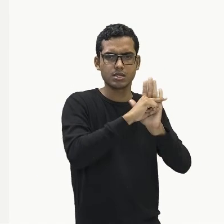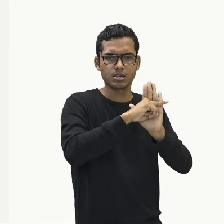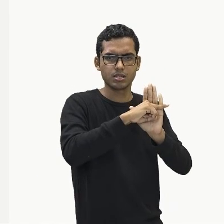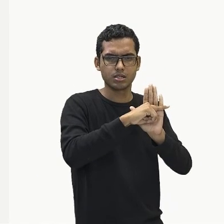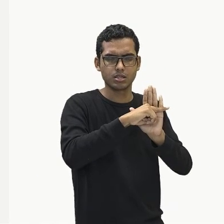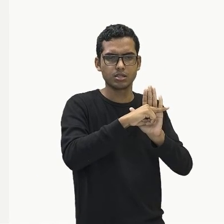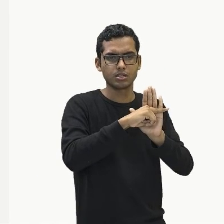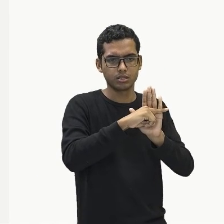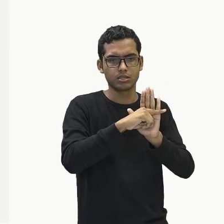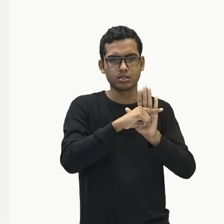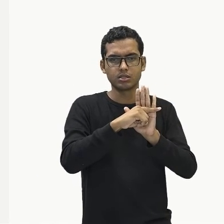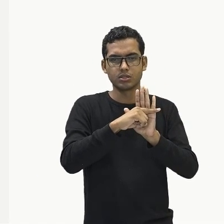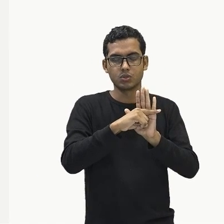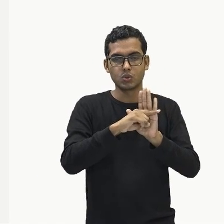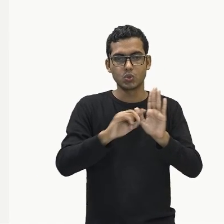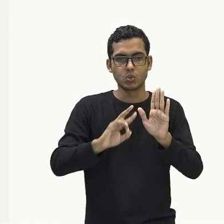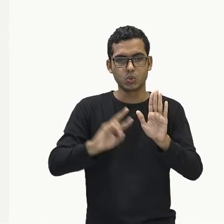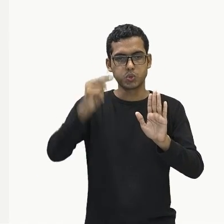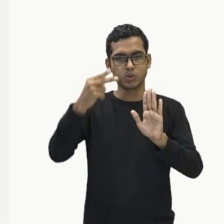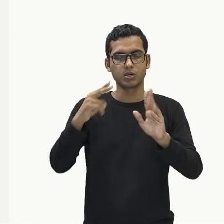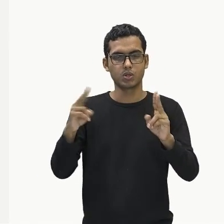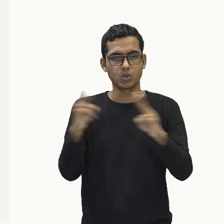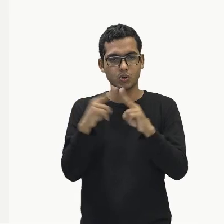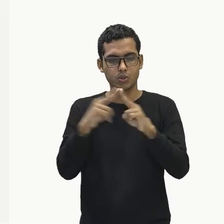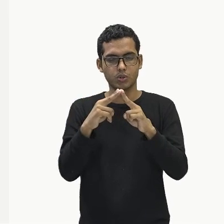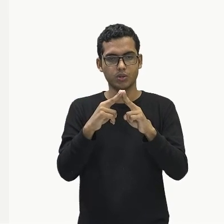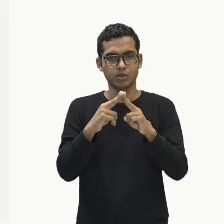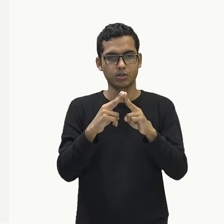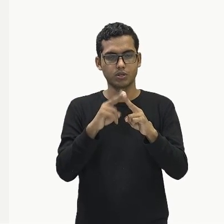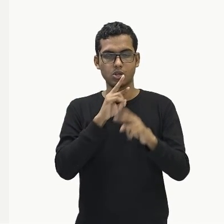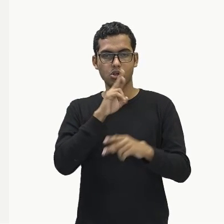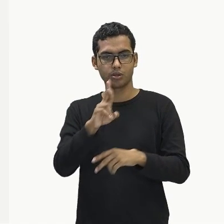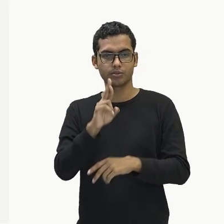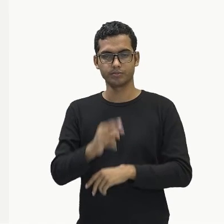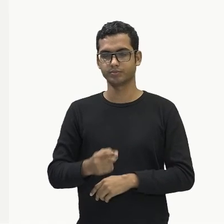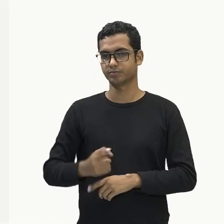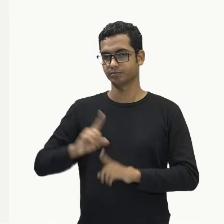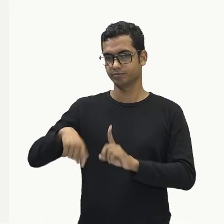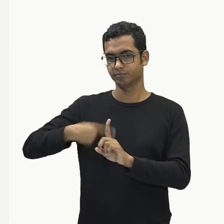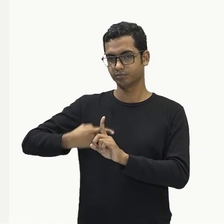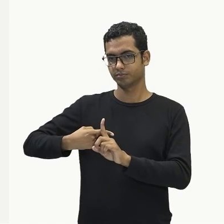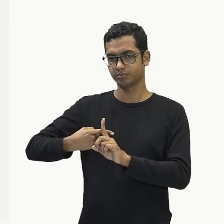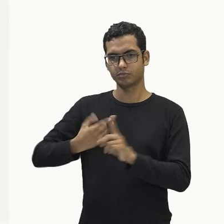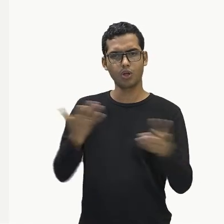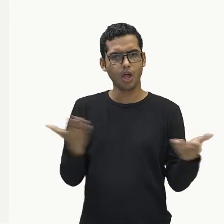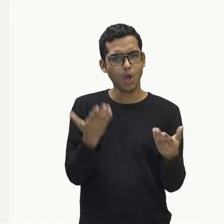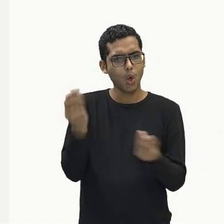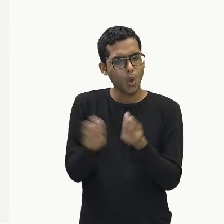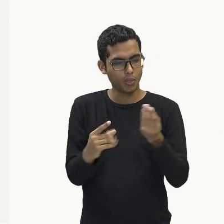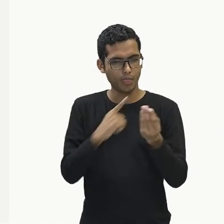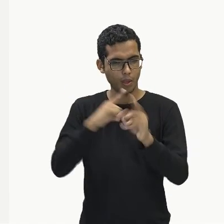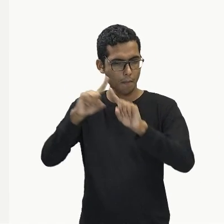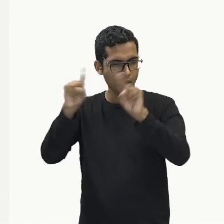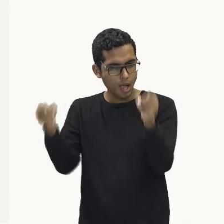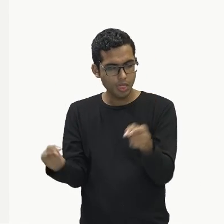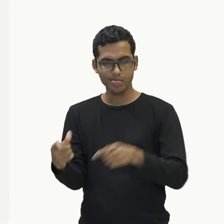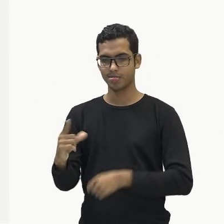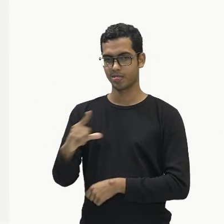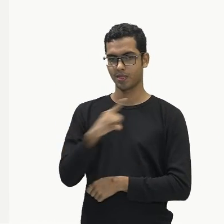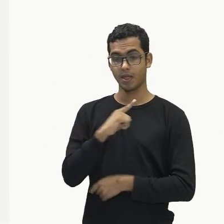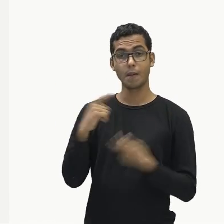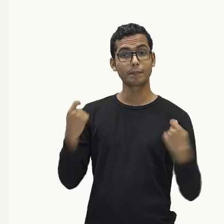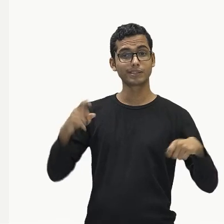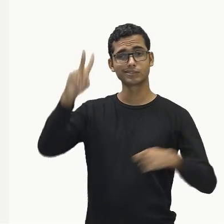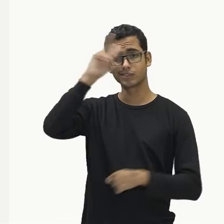expoente pá, resultado positivo. Como há o parêntese, eu tenho que lembrar